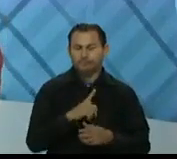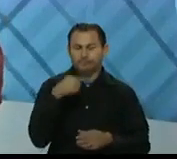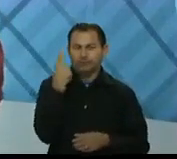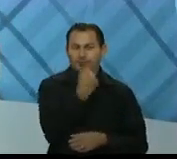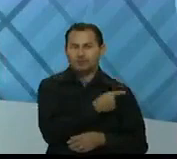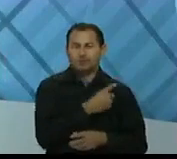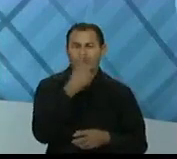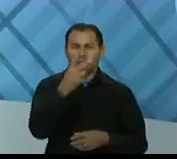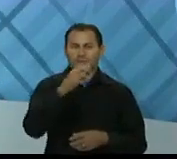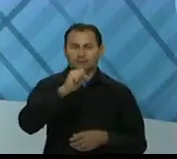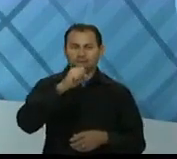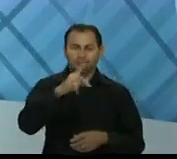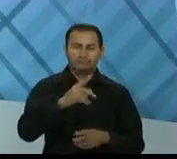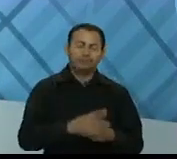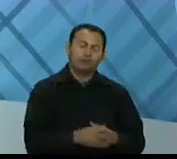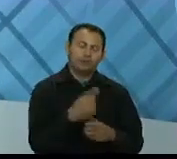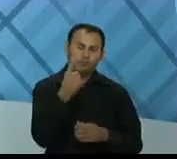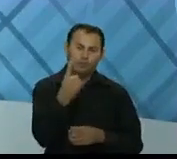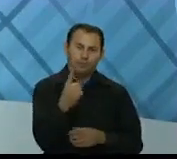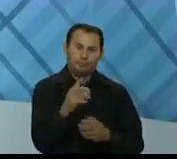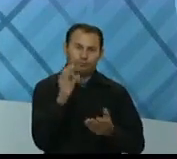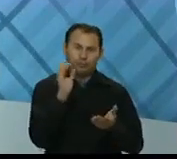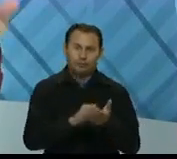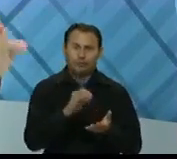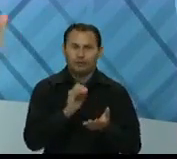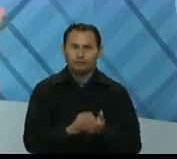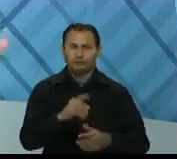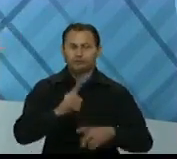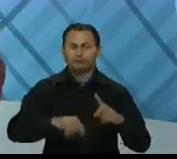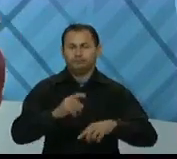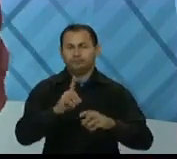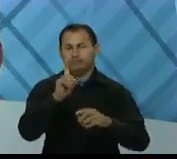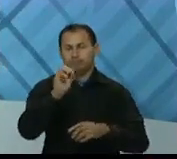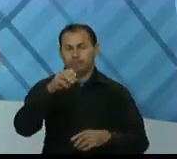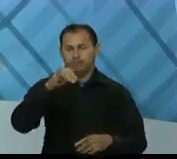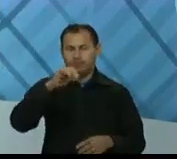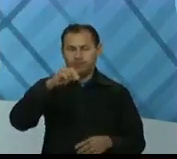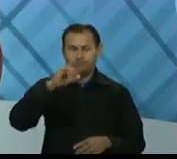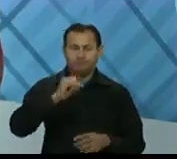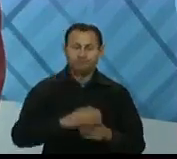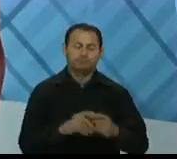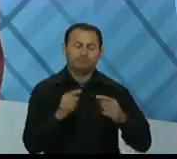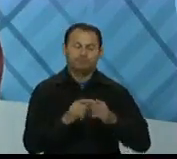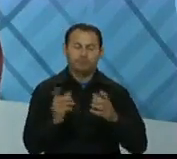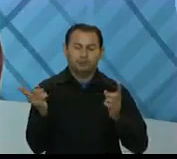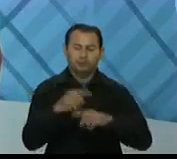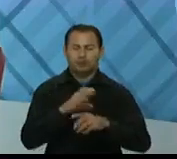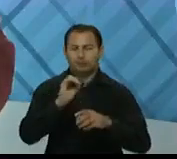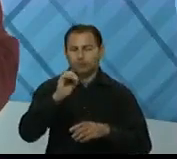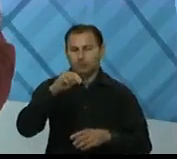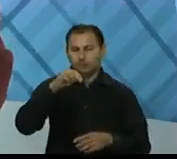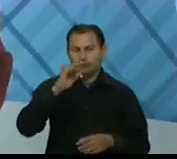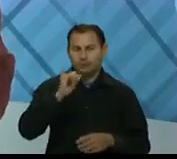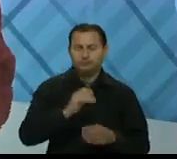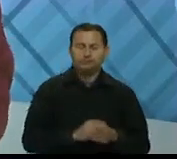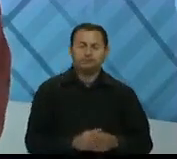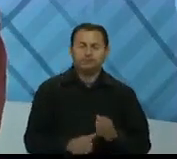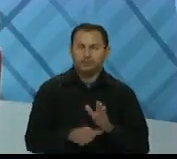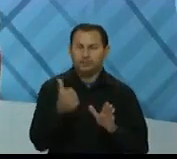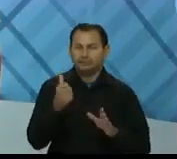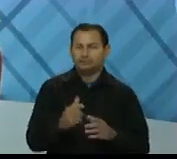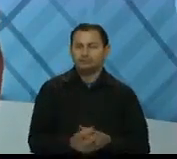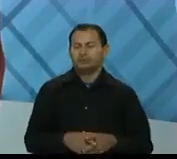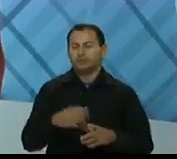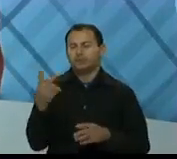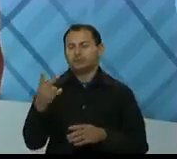temos duas situações. Uma em que está faltando um elemento do domínio ter correspondente no contradomínio, que é a primeira situação, e